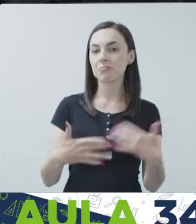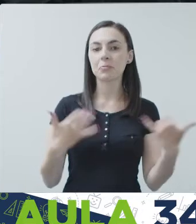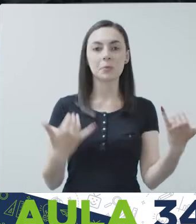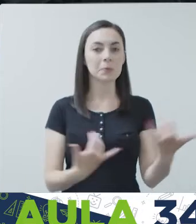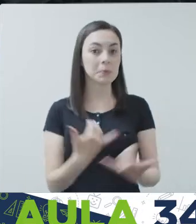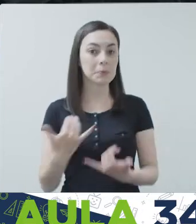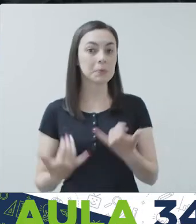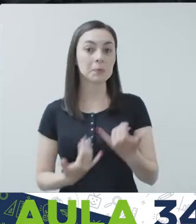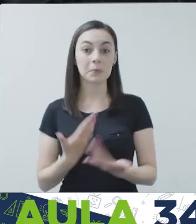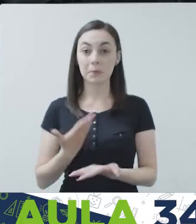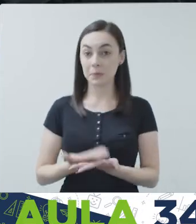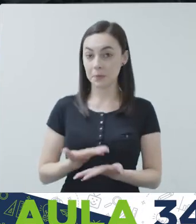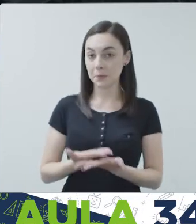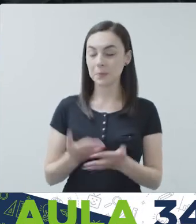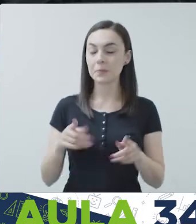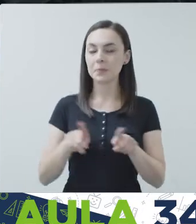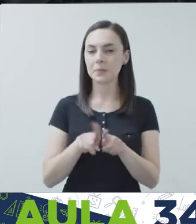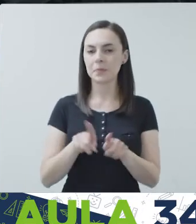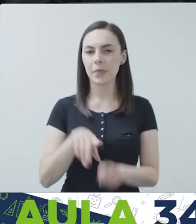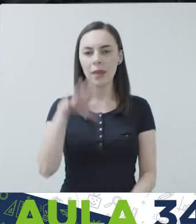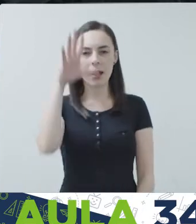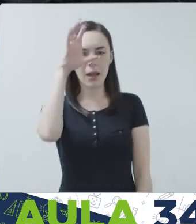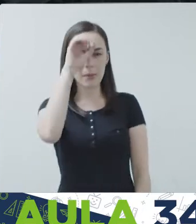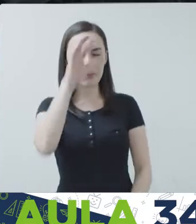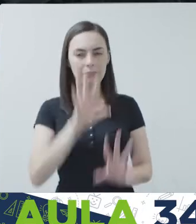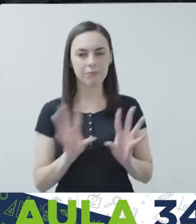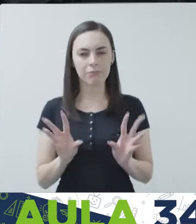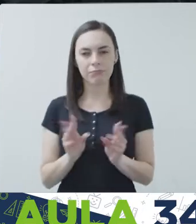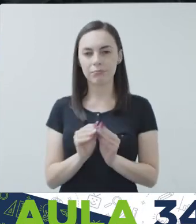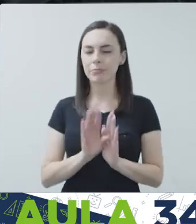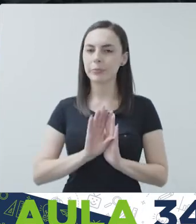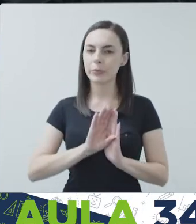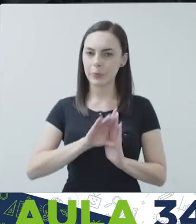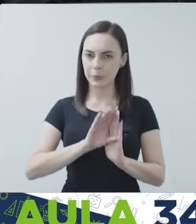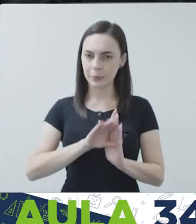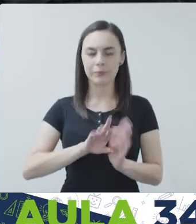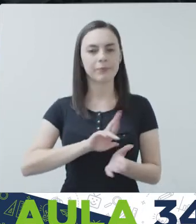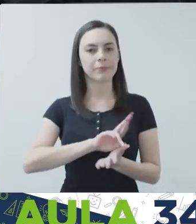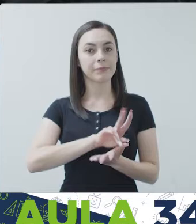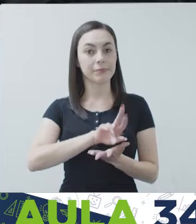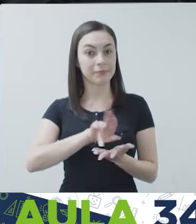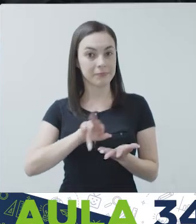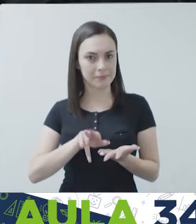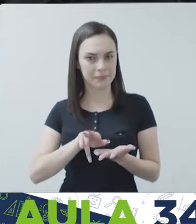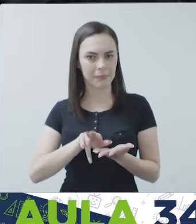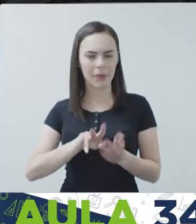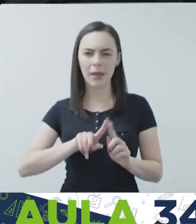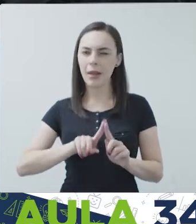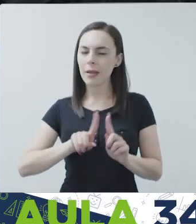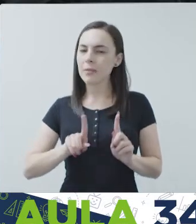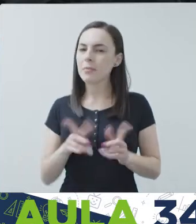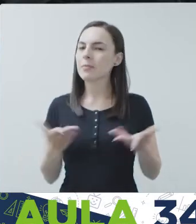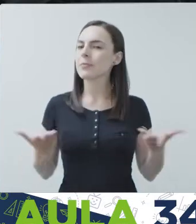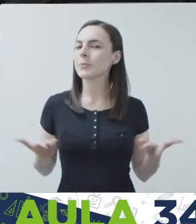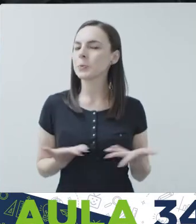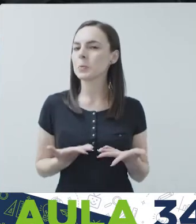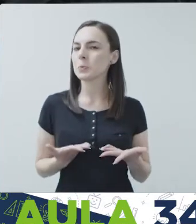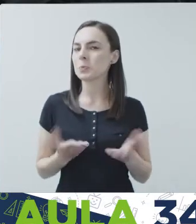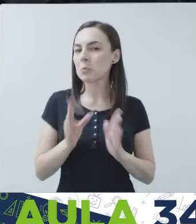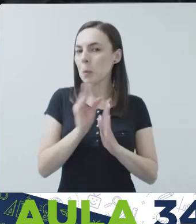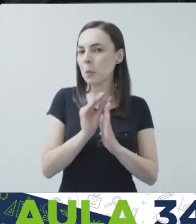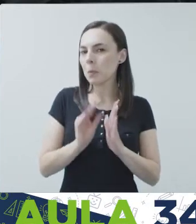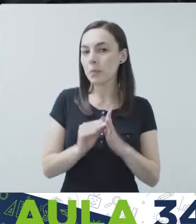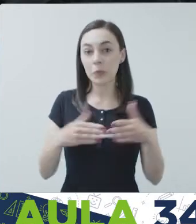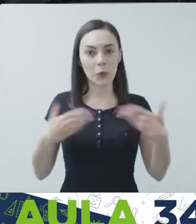nossa aula e aprendendo um pouco sobre esses conceitos. Mas hoje, o que será que teremos? Vamos